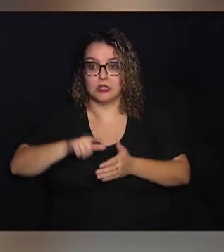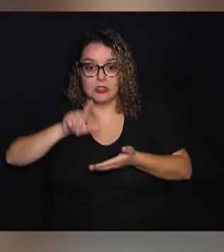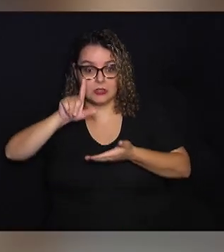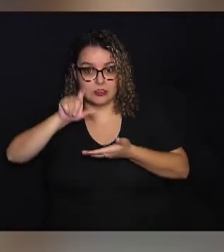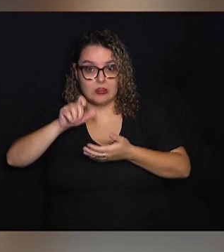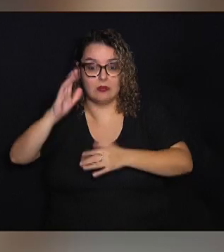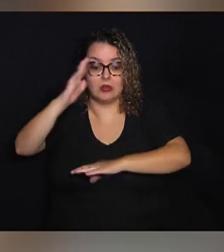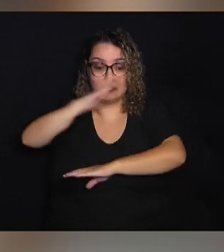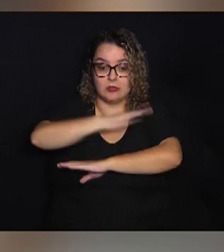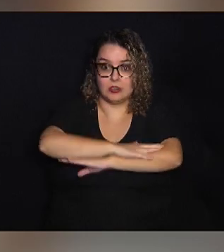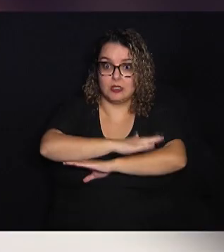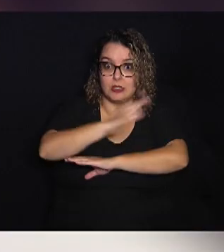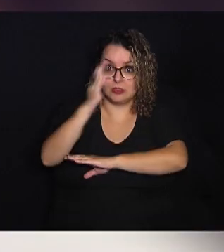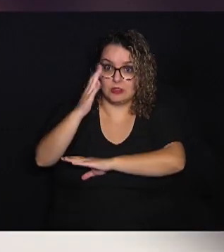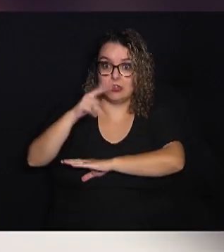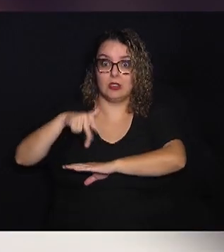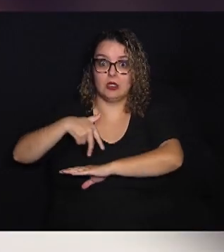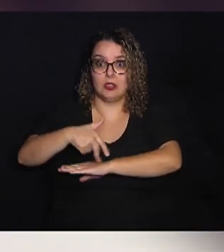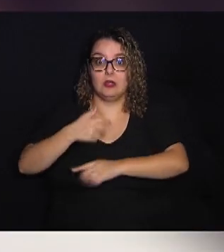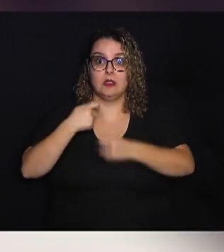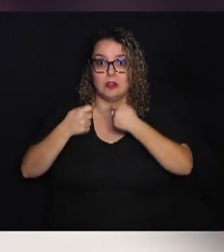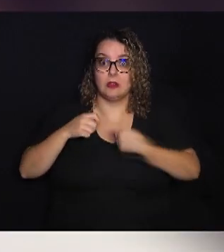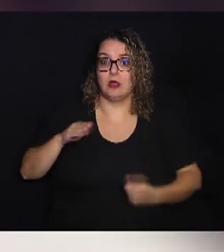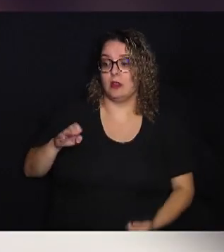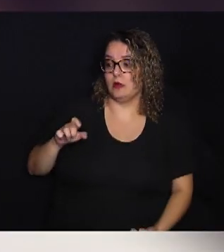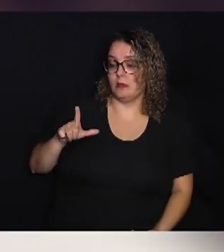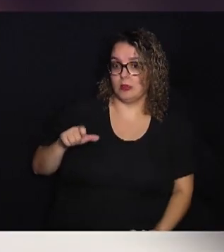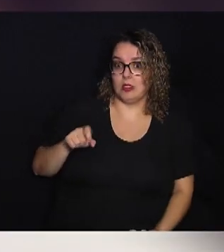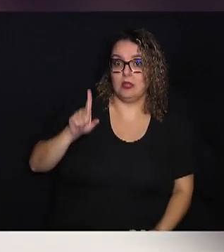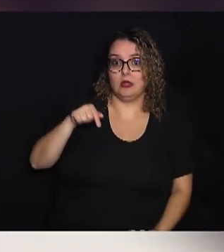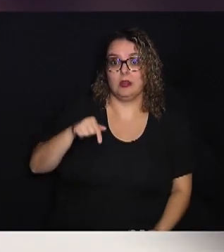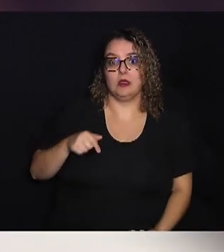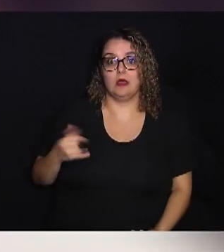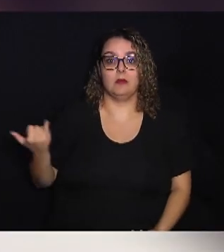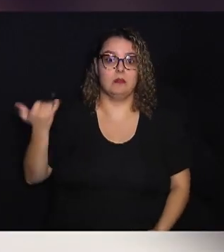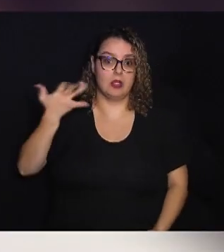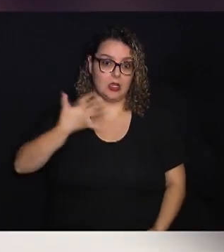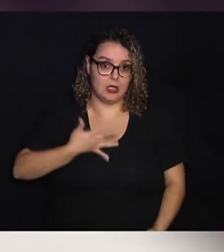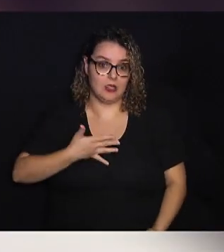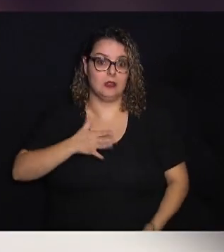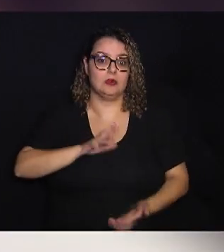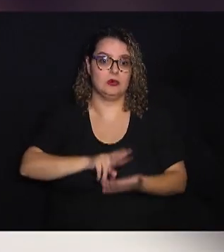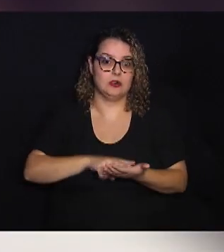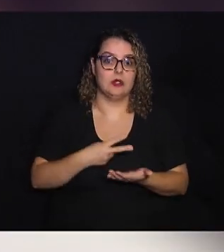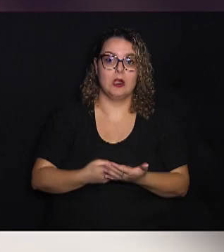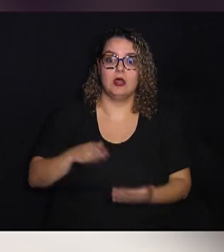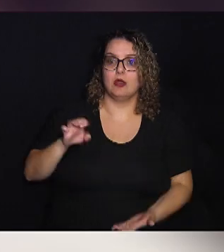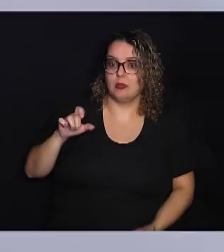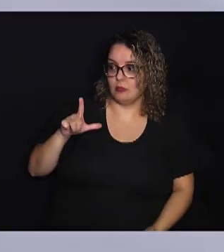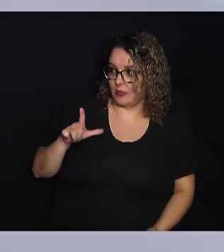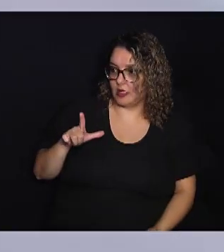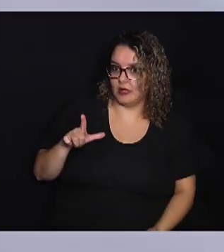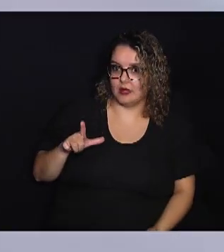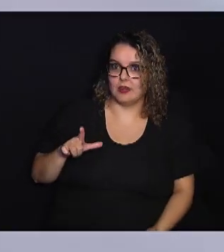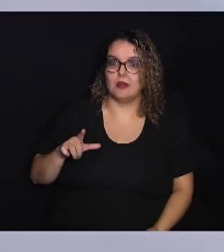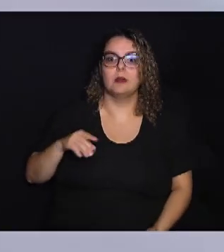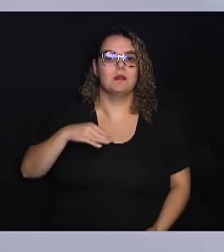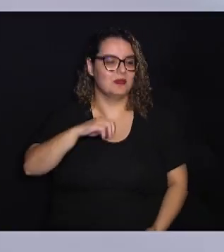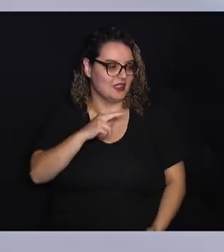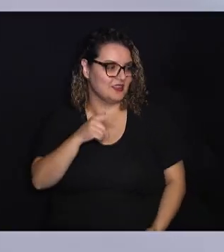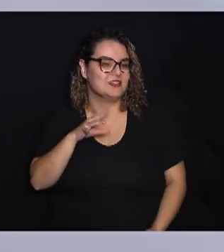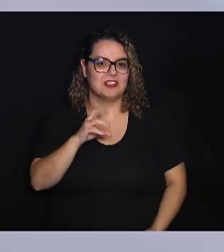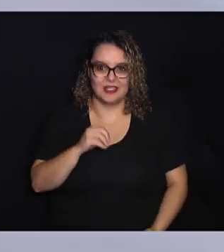janela, ela foi entrevistada pela Bel, que é uma audiotradutora, Bel Matos, né? Bel Machado. Bel Machado,